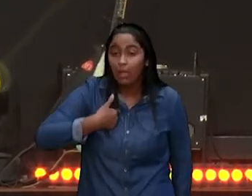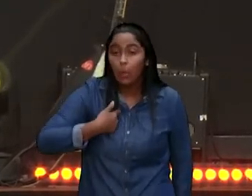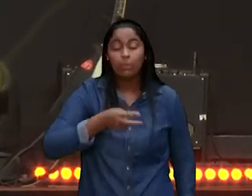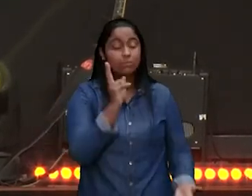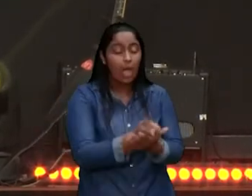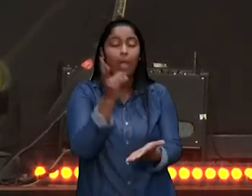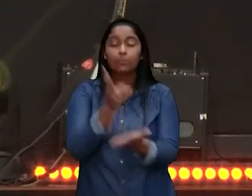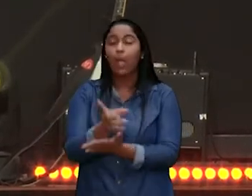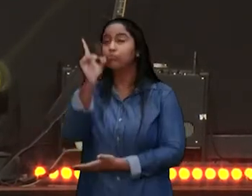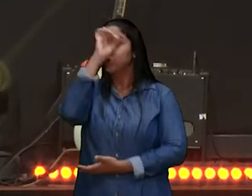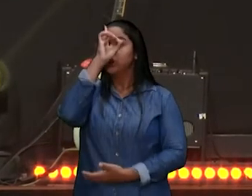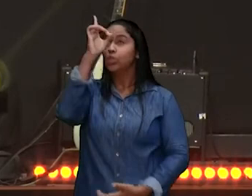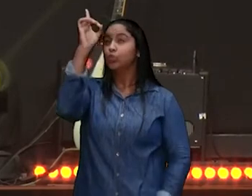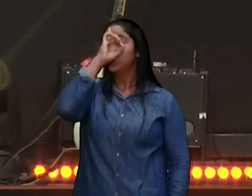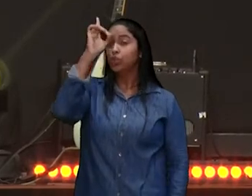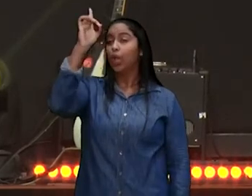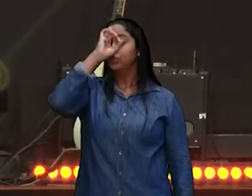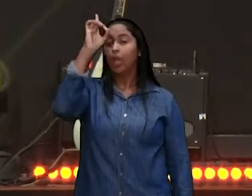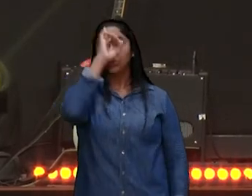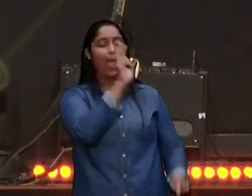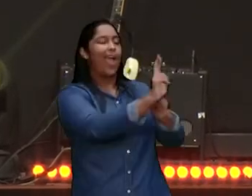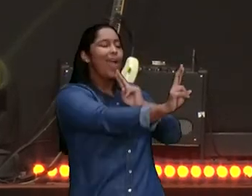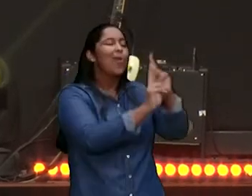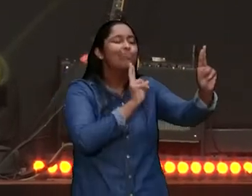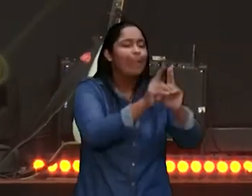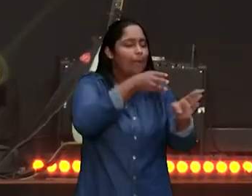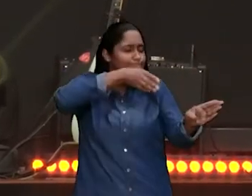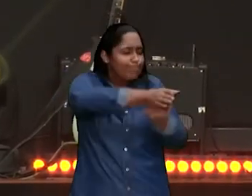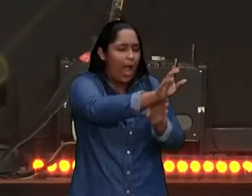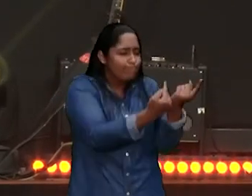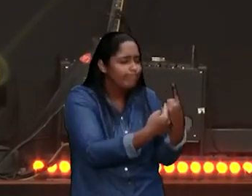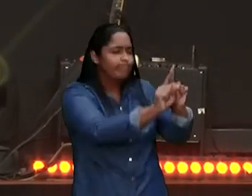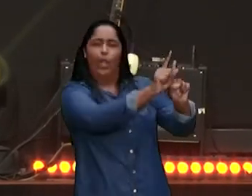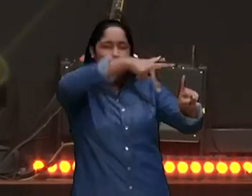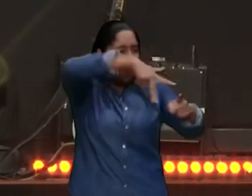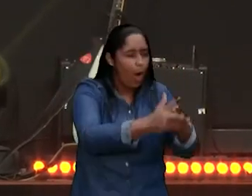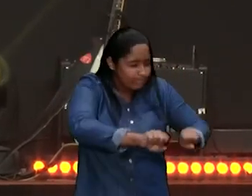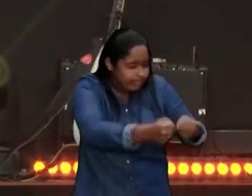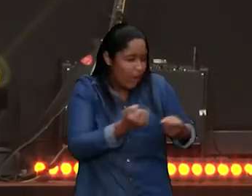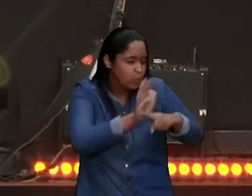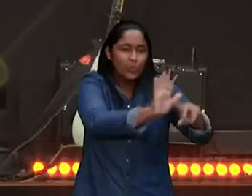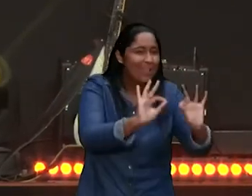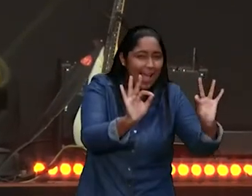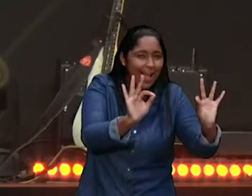todos os dias e eu não direito ninguém alguma coisa errada né nele em mim